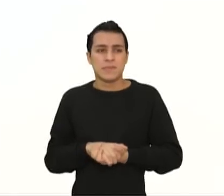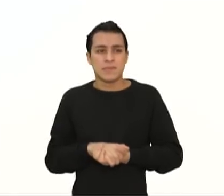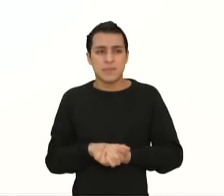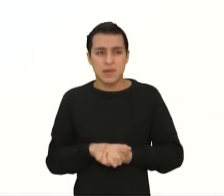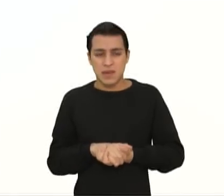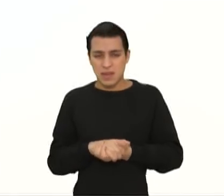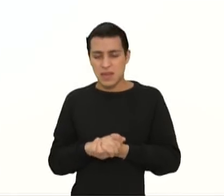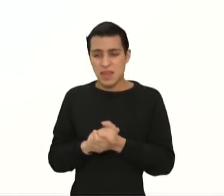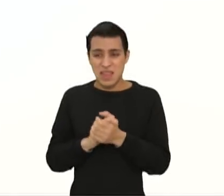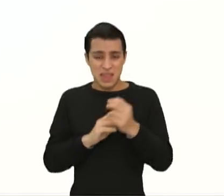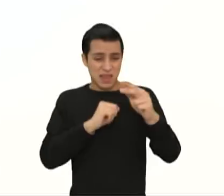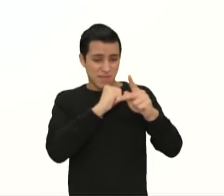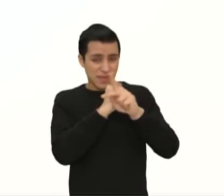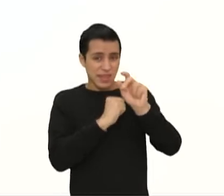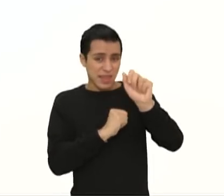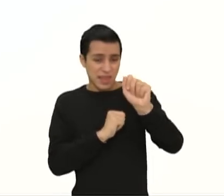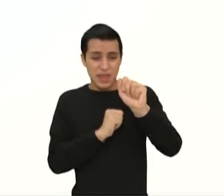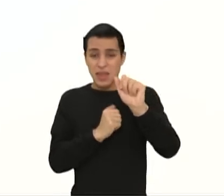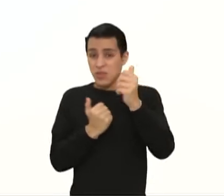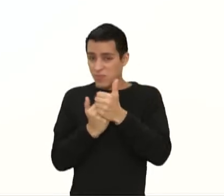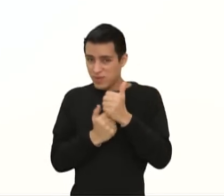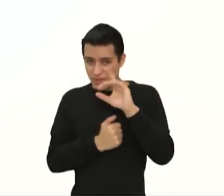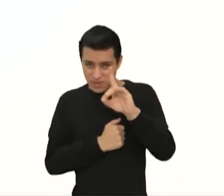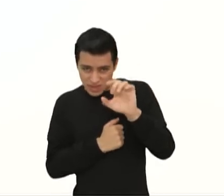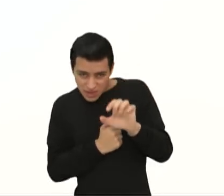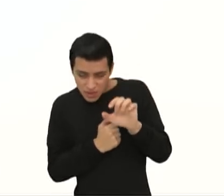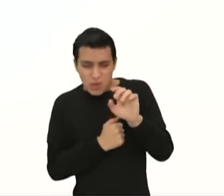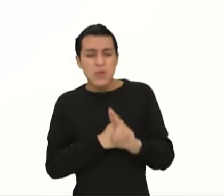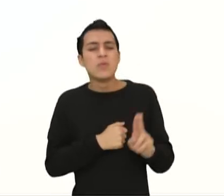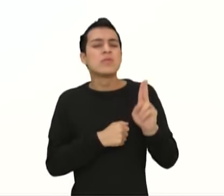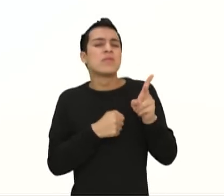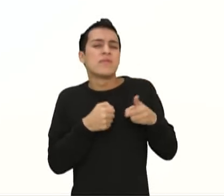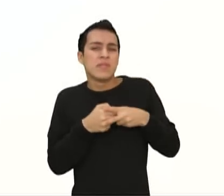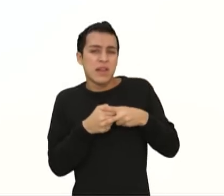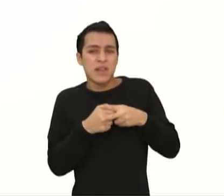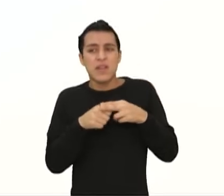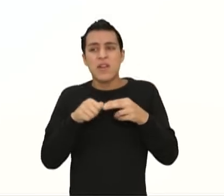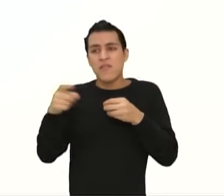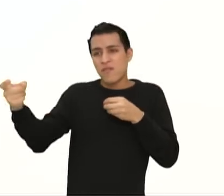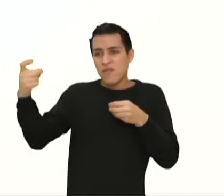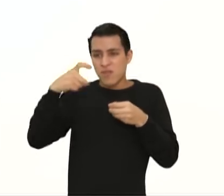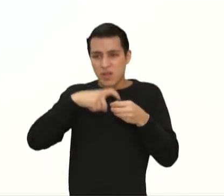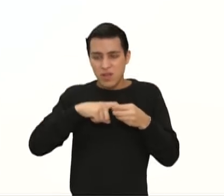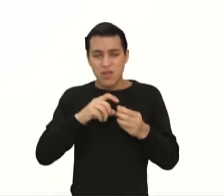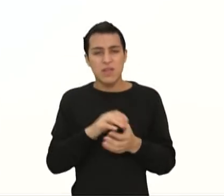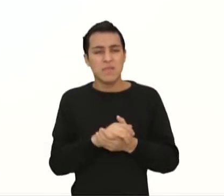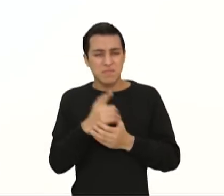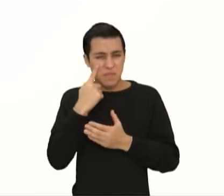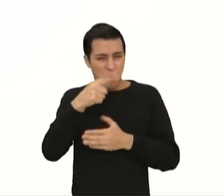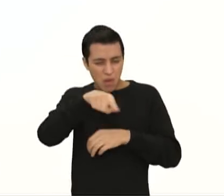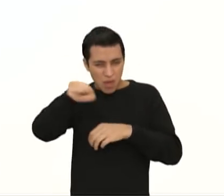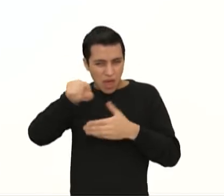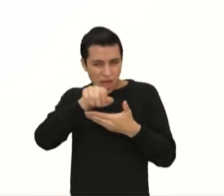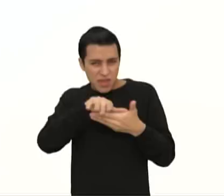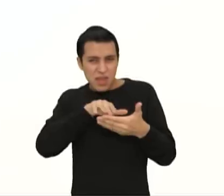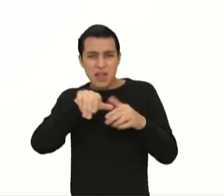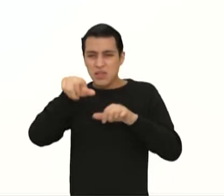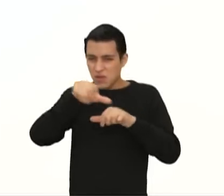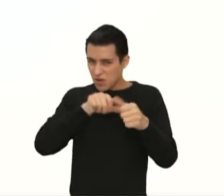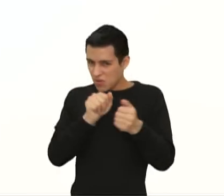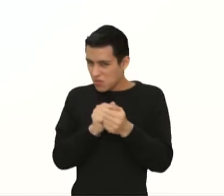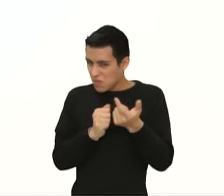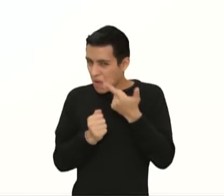Troque a preposição a por de, usando o verbo voltar. Faça esse exercício de troca